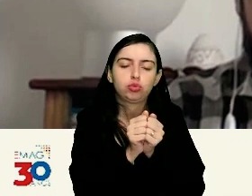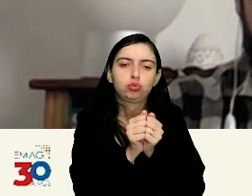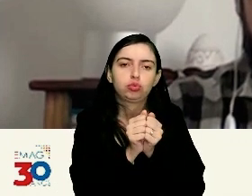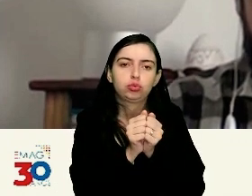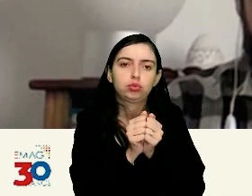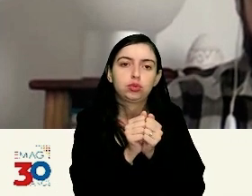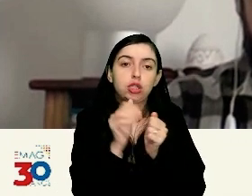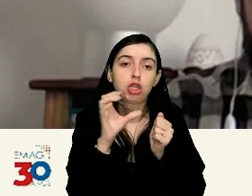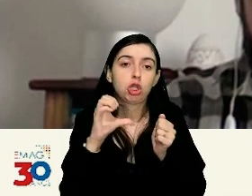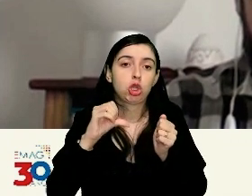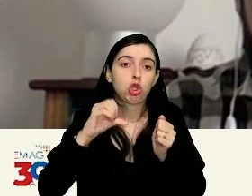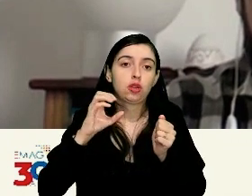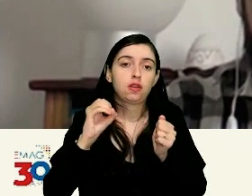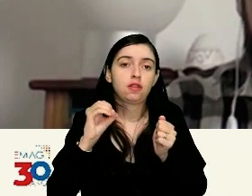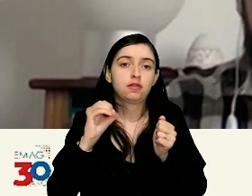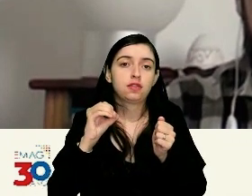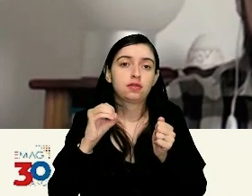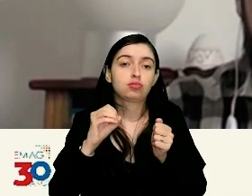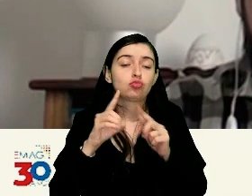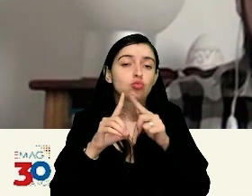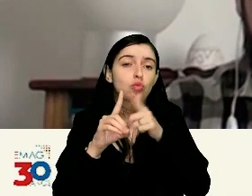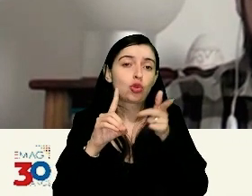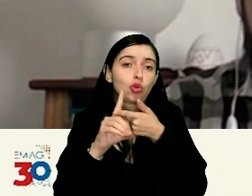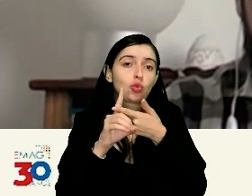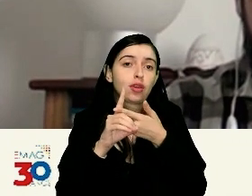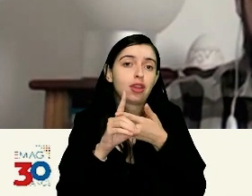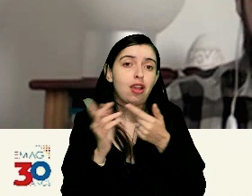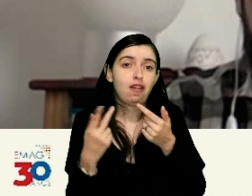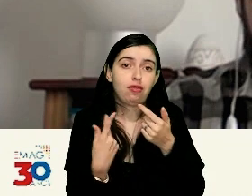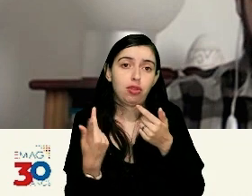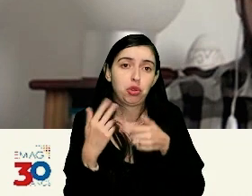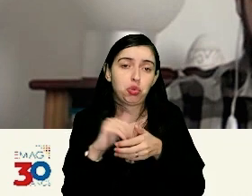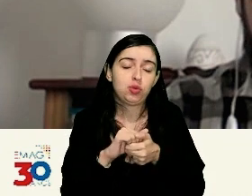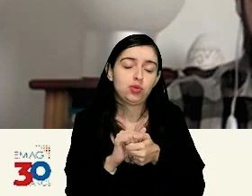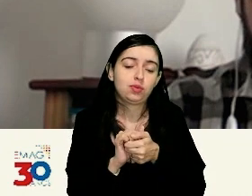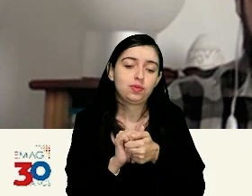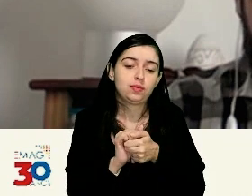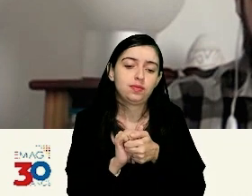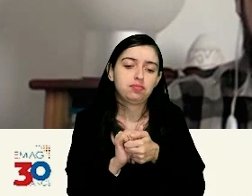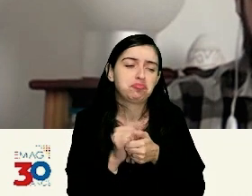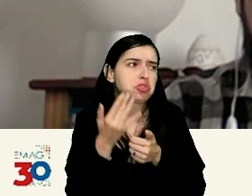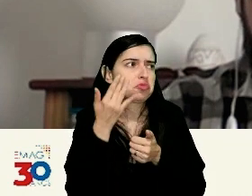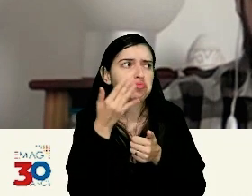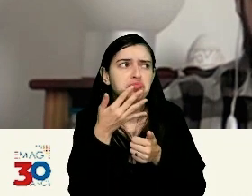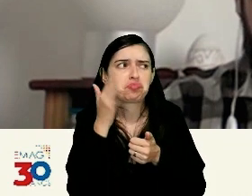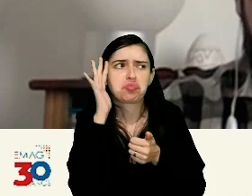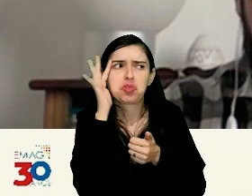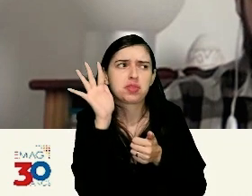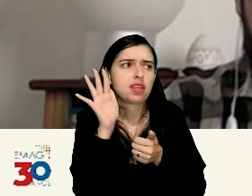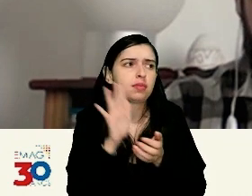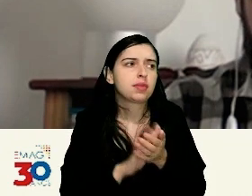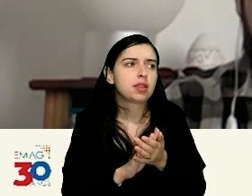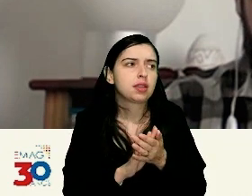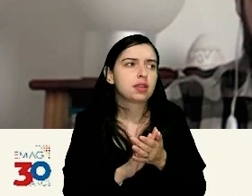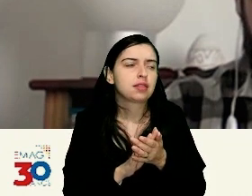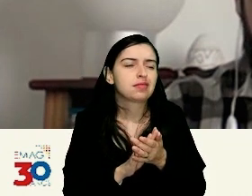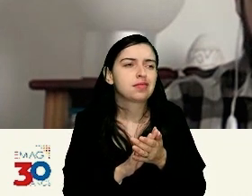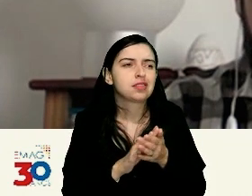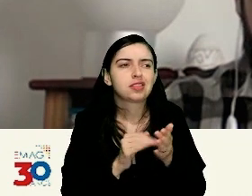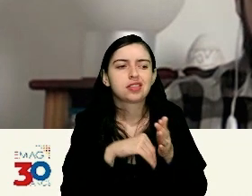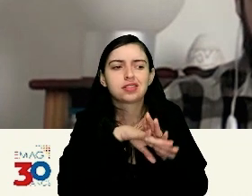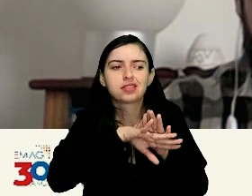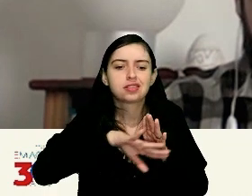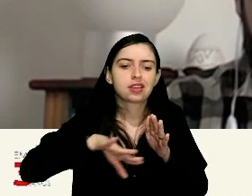nós estávamos grávidos, né? E a gente não sabia. E ela tinha recém saído aí de